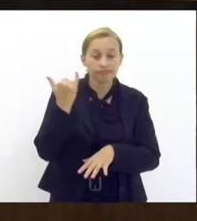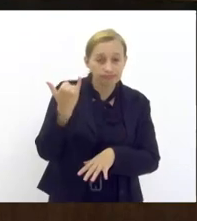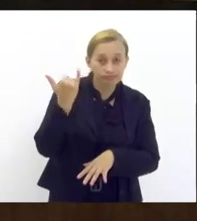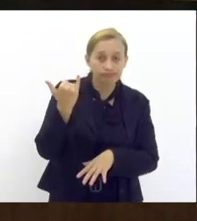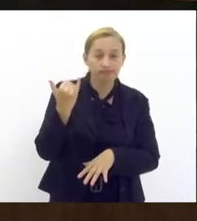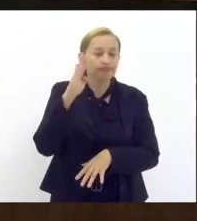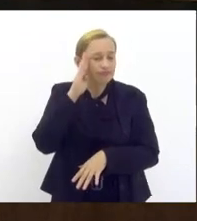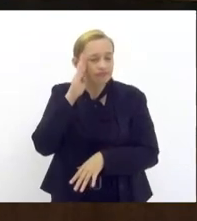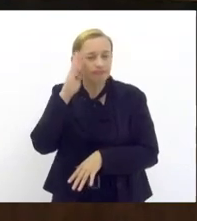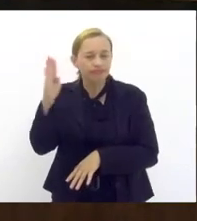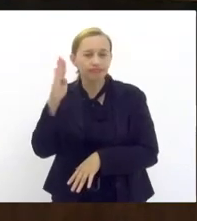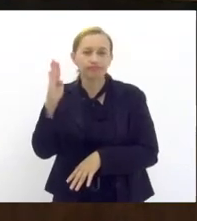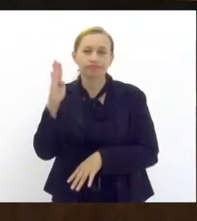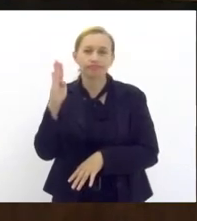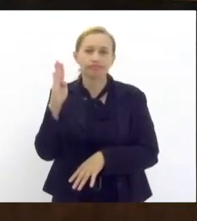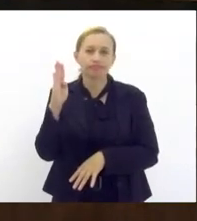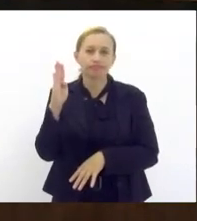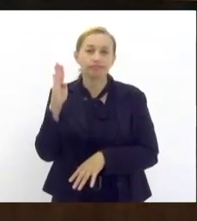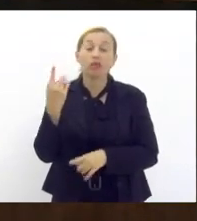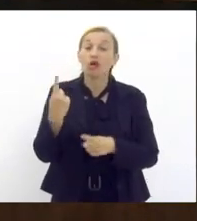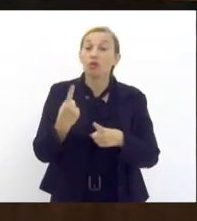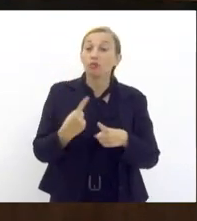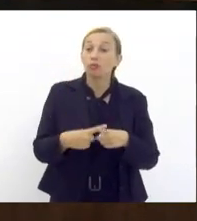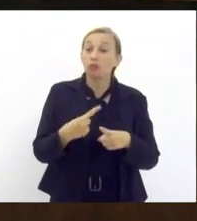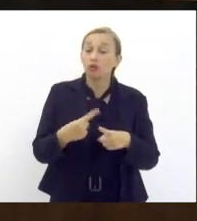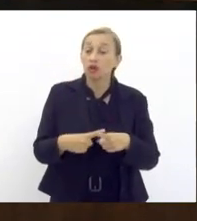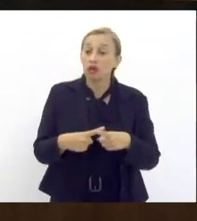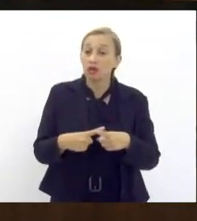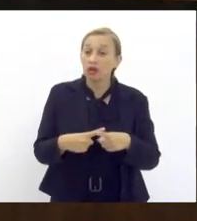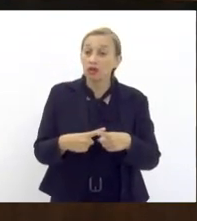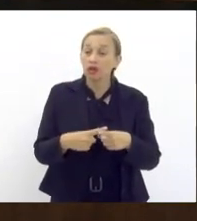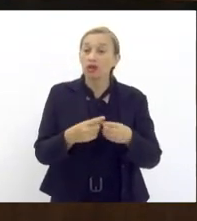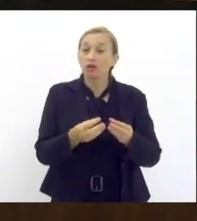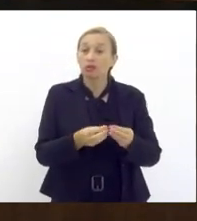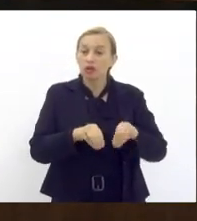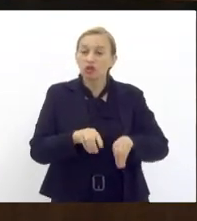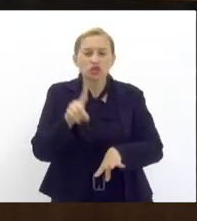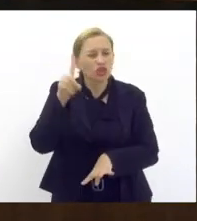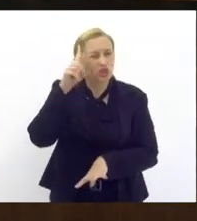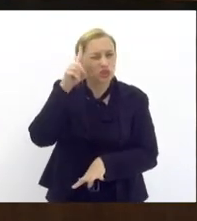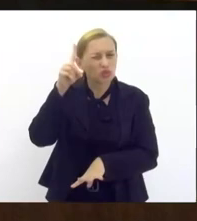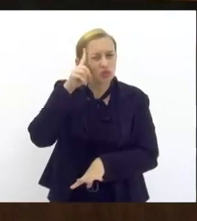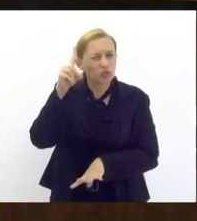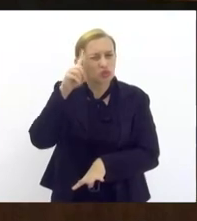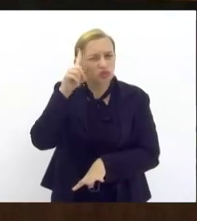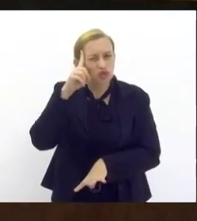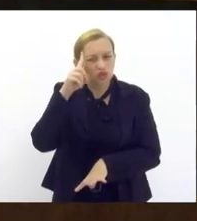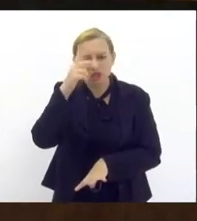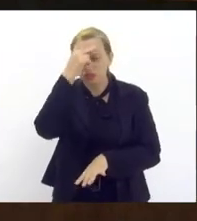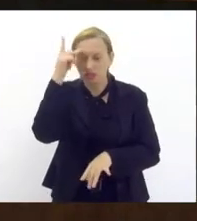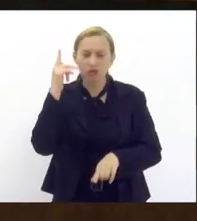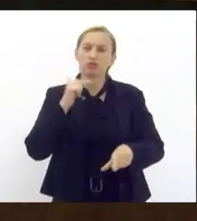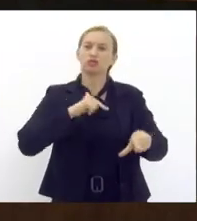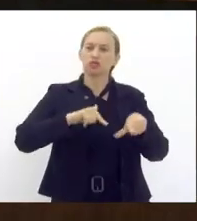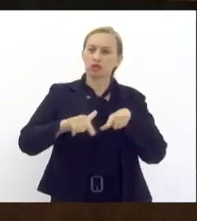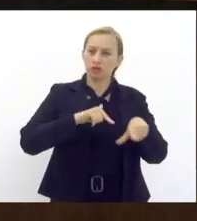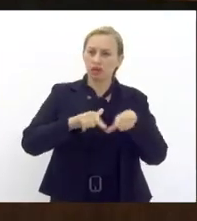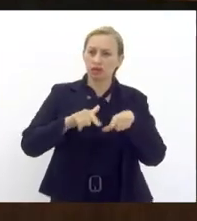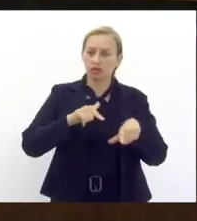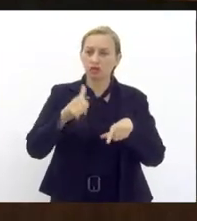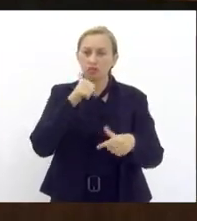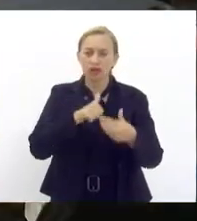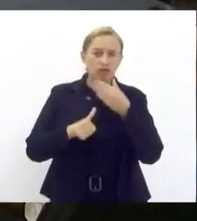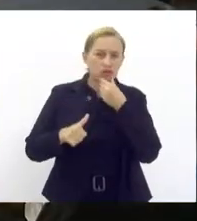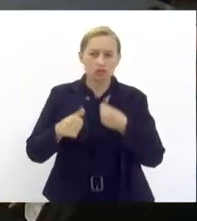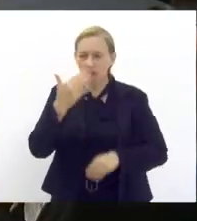importante, principalmente porque atinge todos os dias a maioria dos trabalhadores e das trabalhadoras